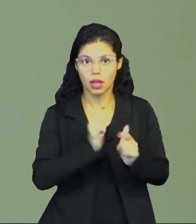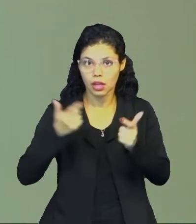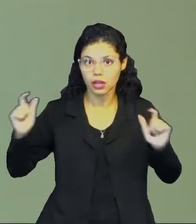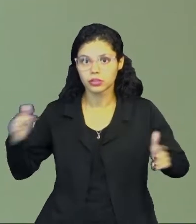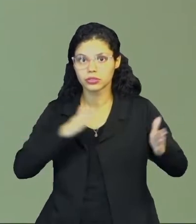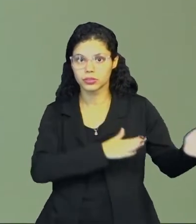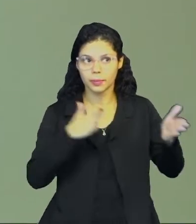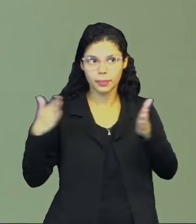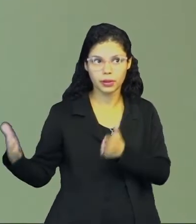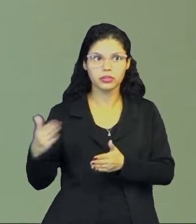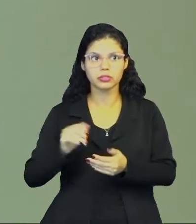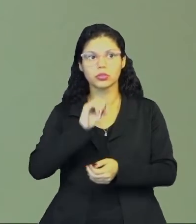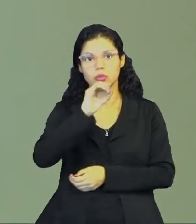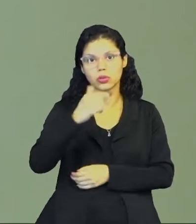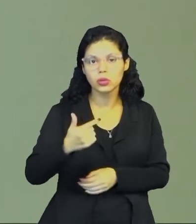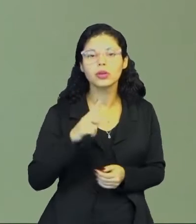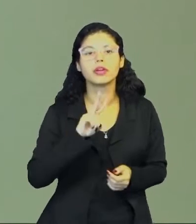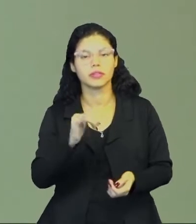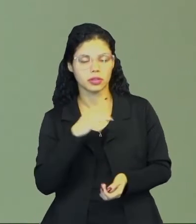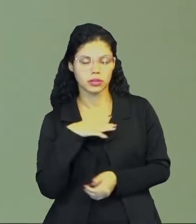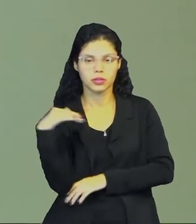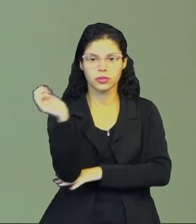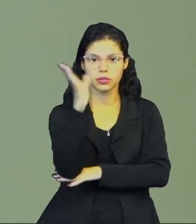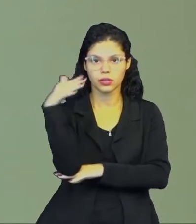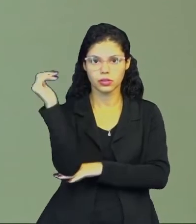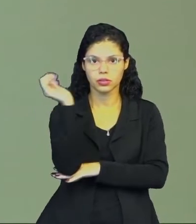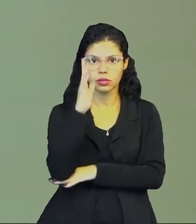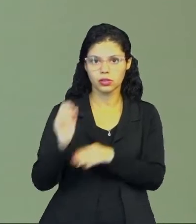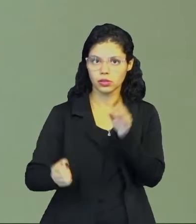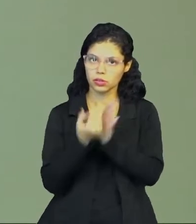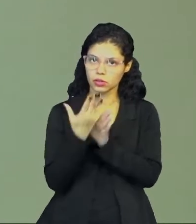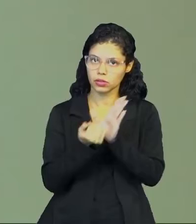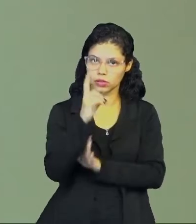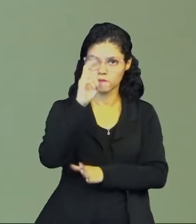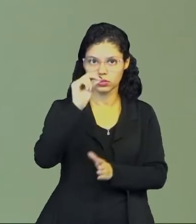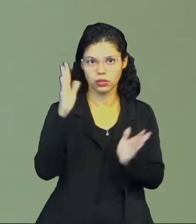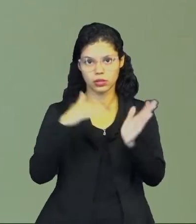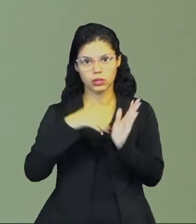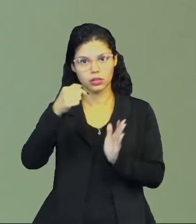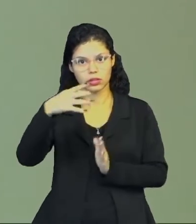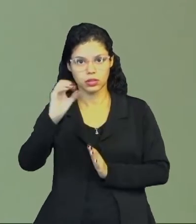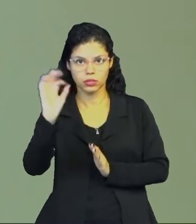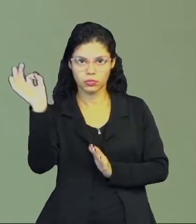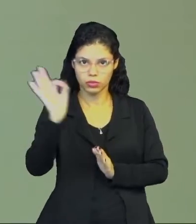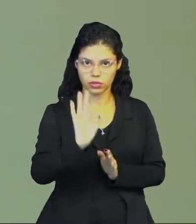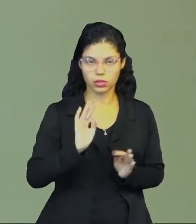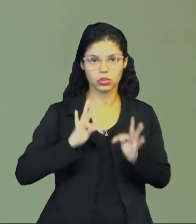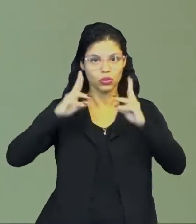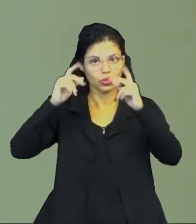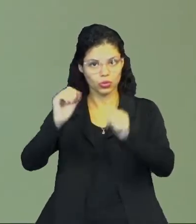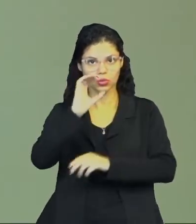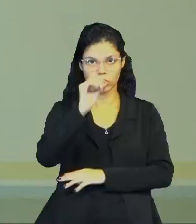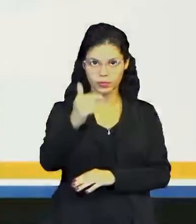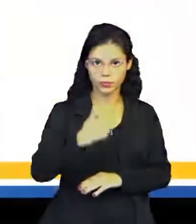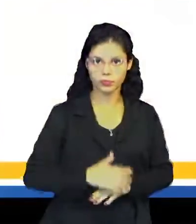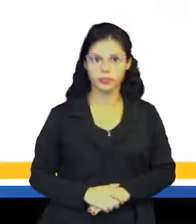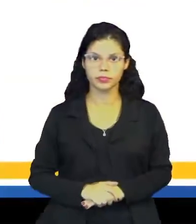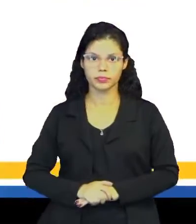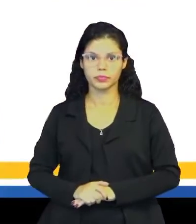grande parte do oxigênio ela vem dessas algas que produzem de 50% a 70% de todo o oxigênio do